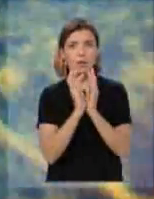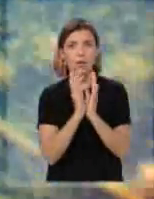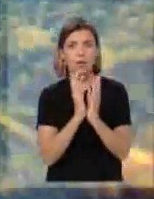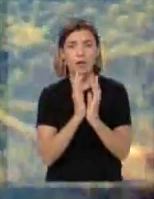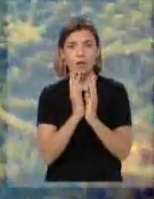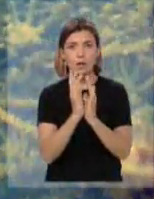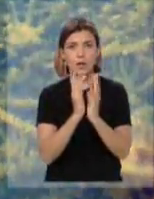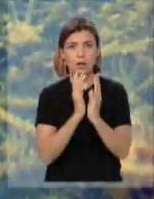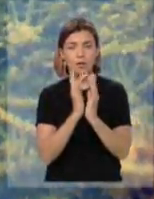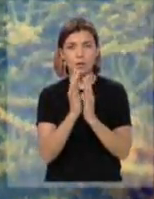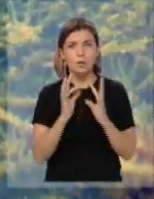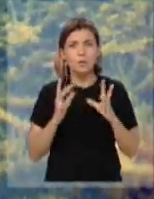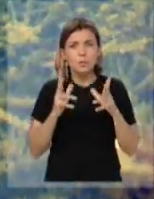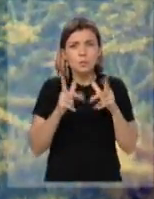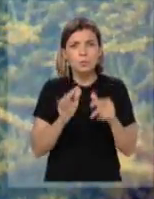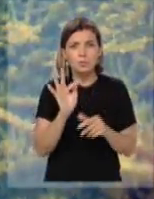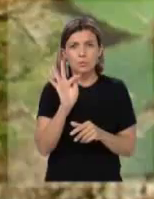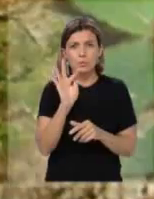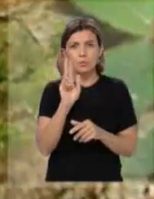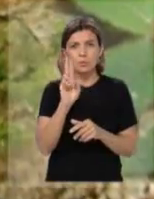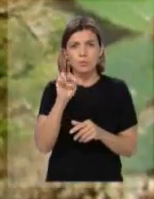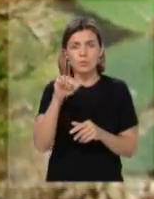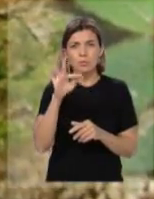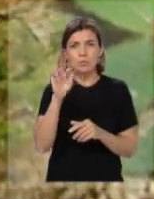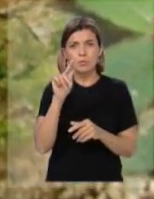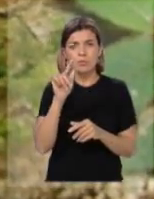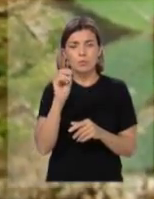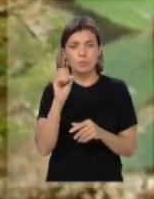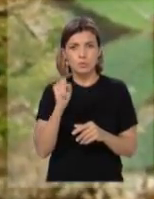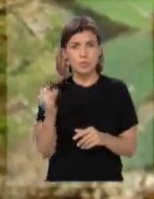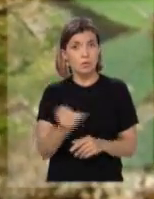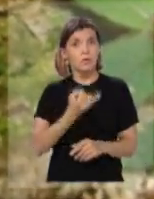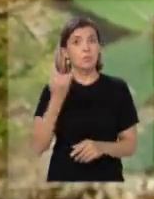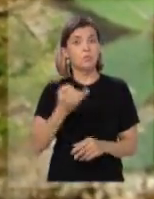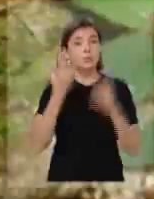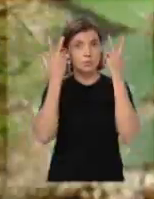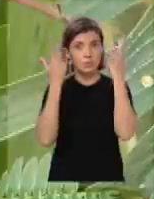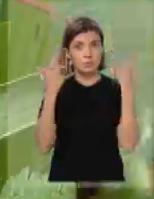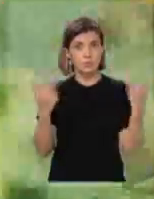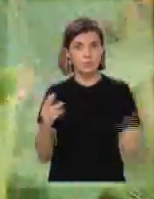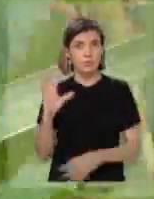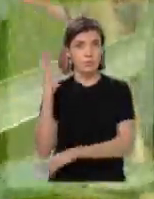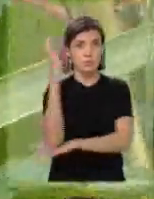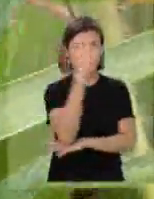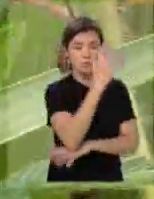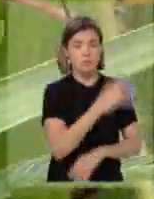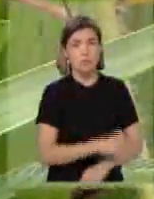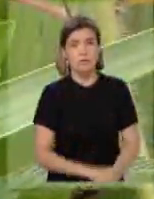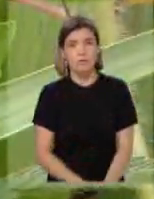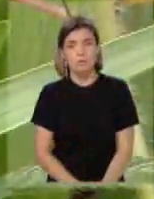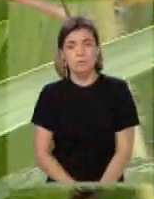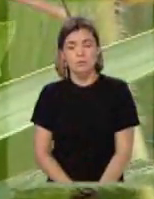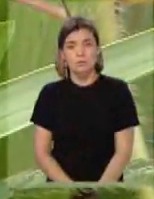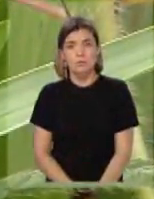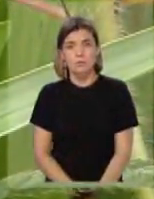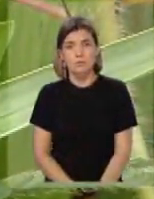as algas e os fungos, organismos tão importantes na natureza.